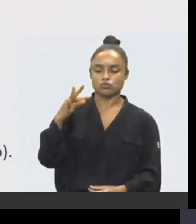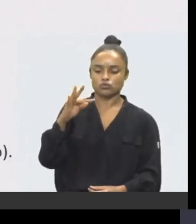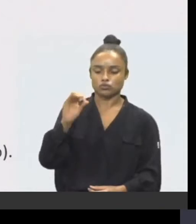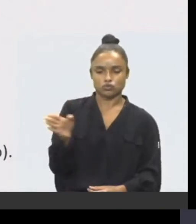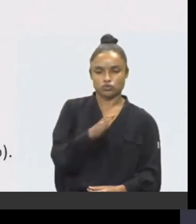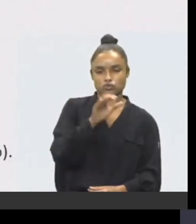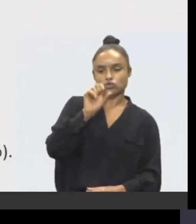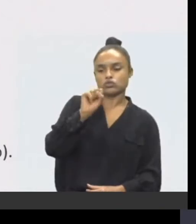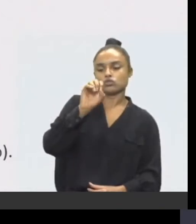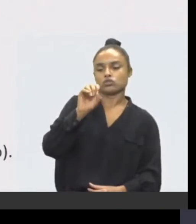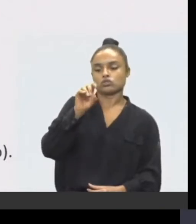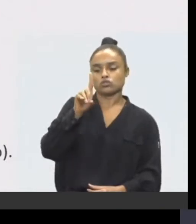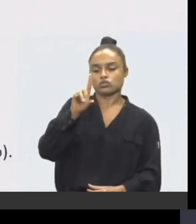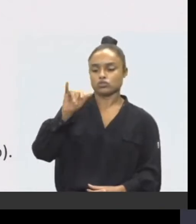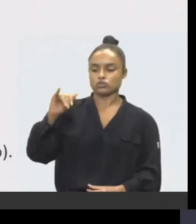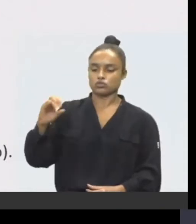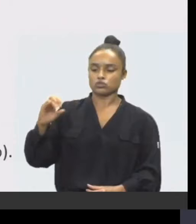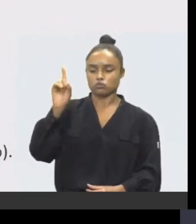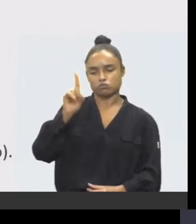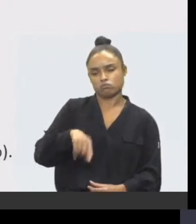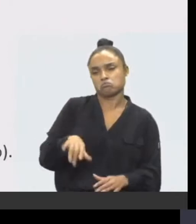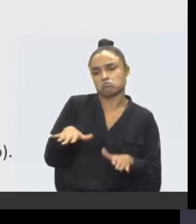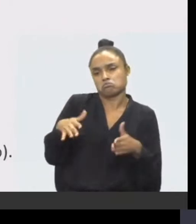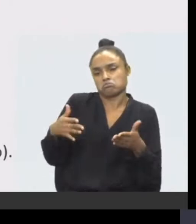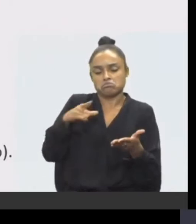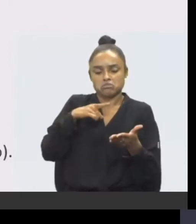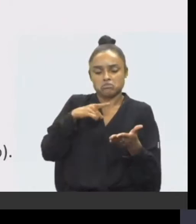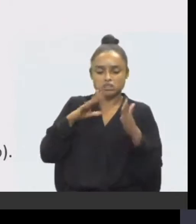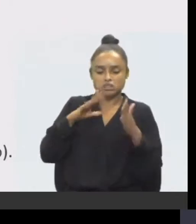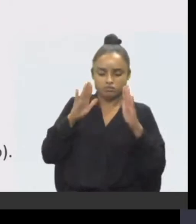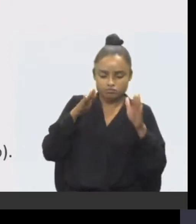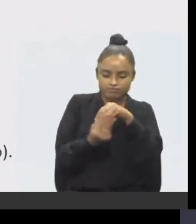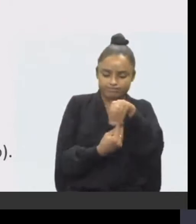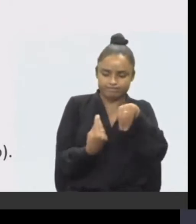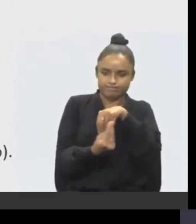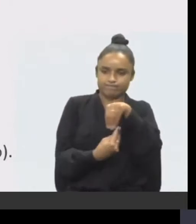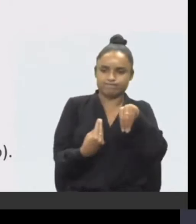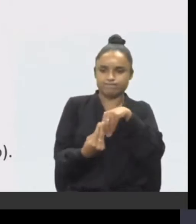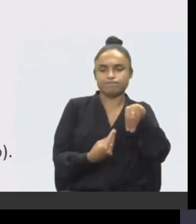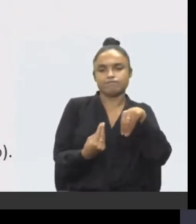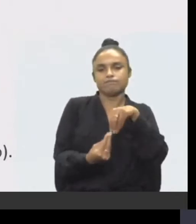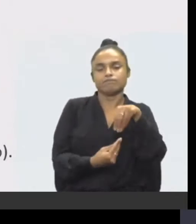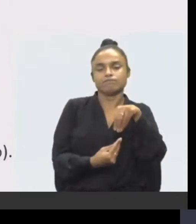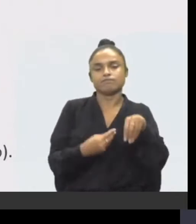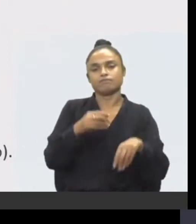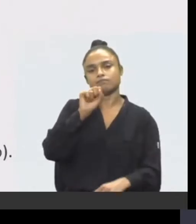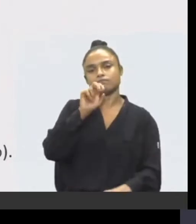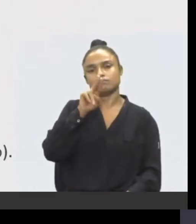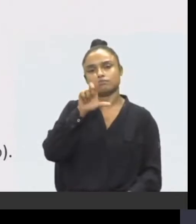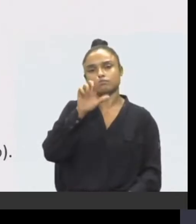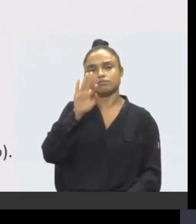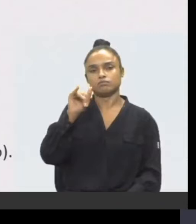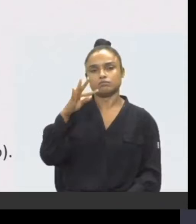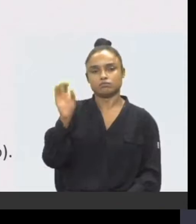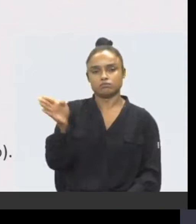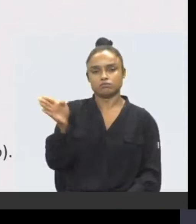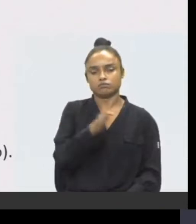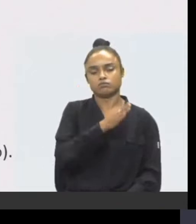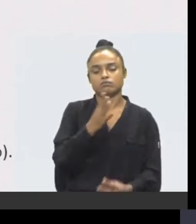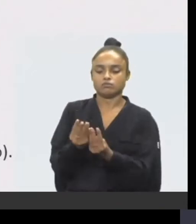onde tem uma concentração onde está longe, distante da saturação desse composto. Nós